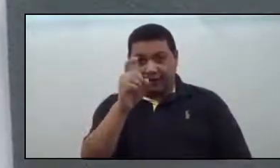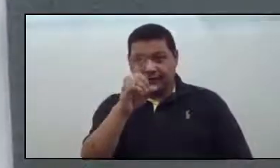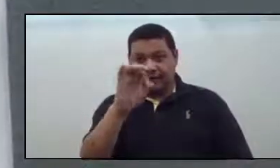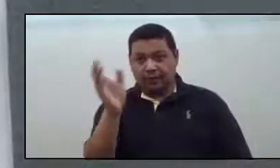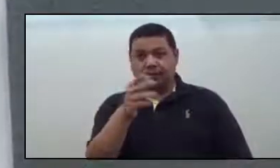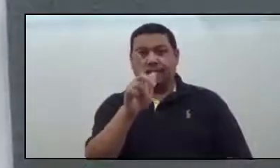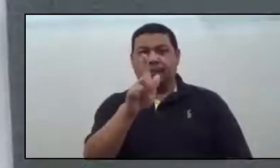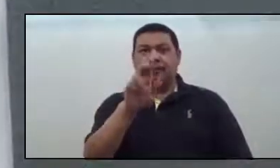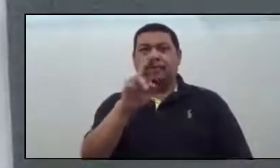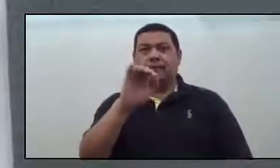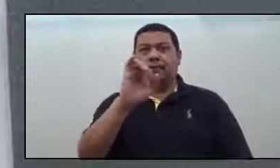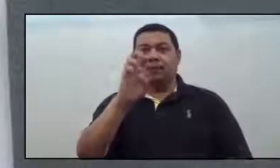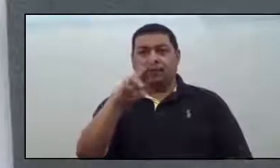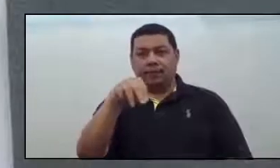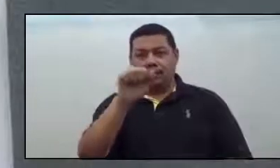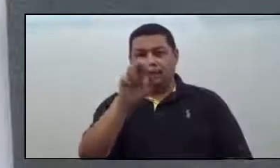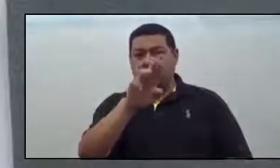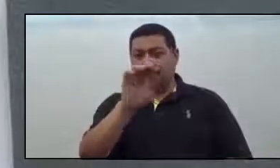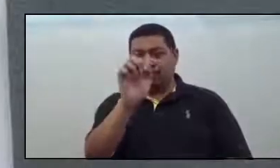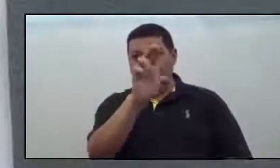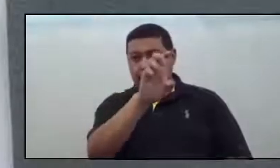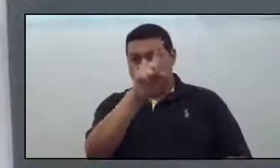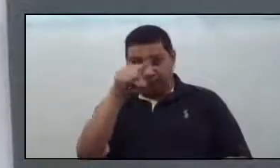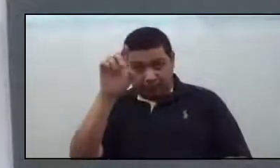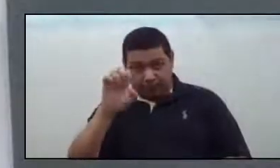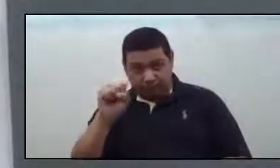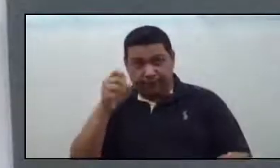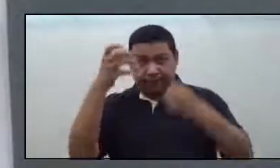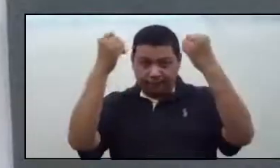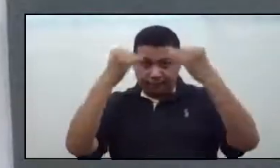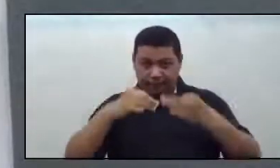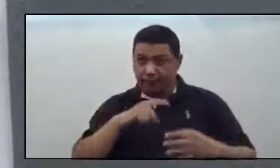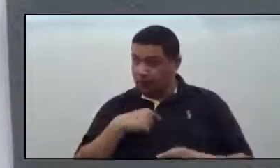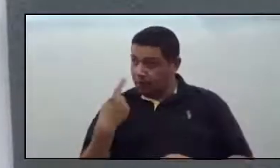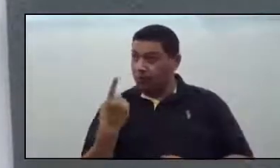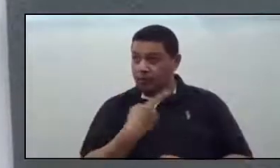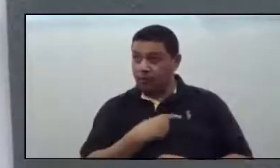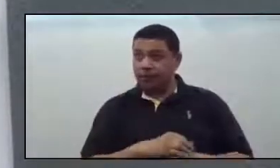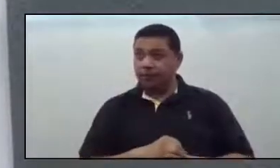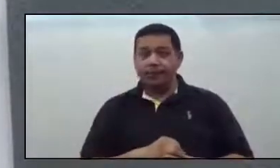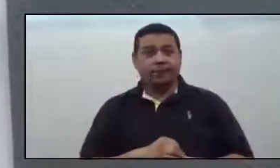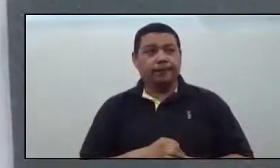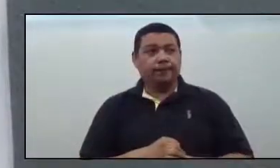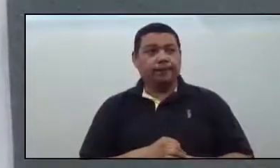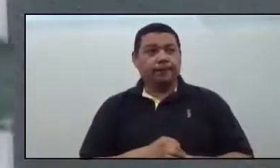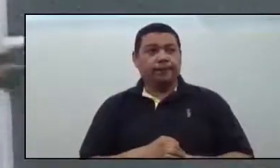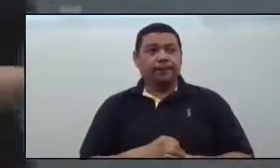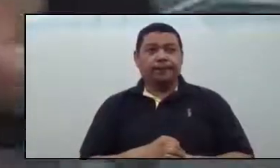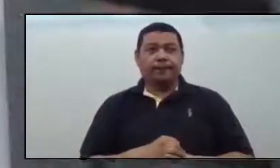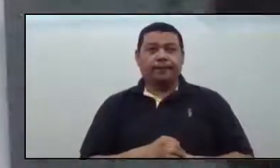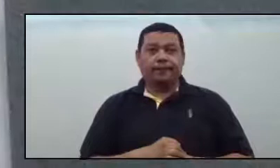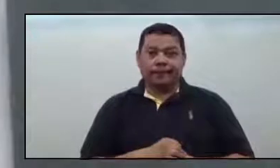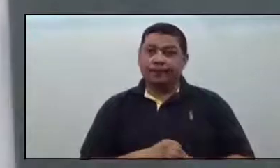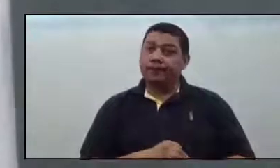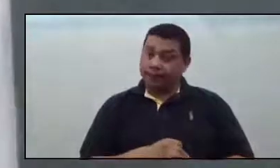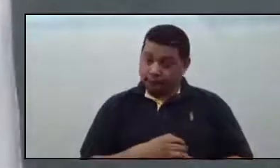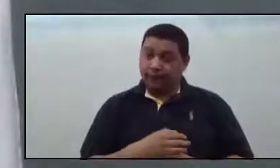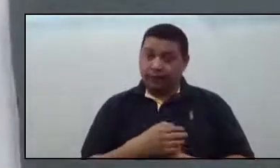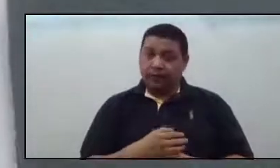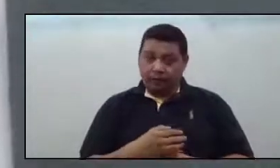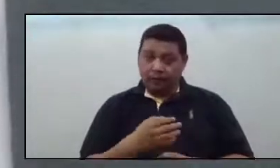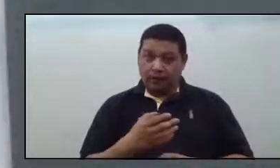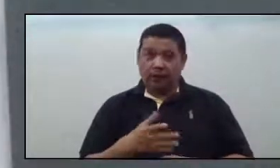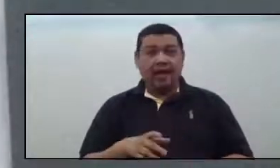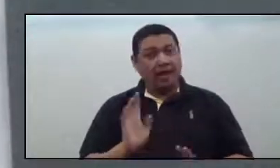hoje. Dizer que estamos solidários aí a essa demanda, a essa reivindicação